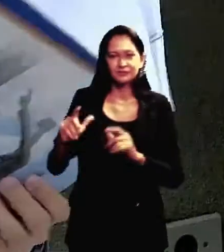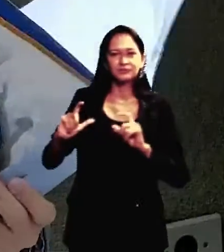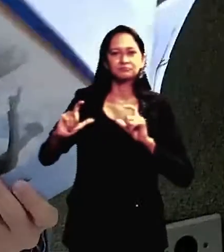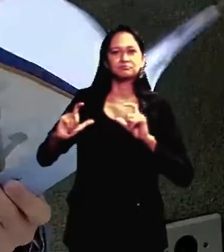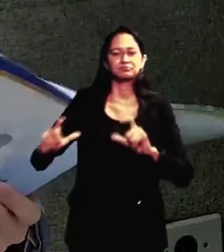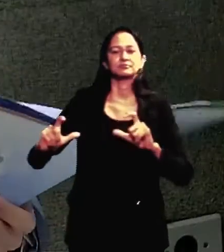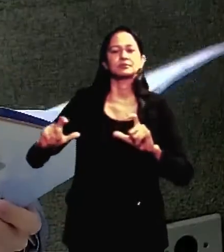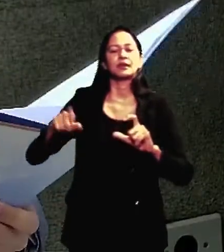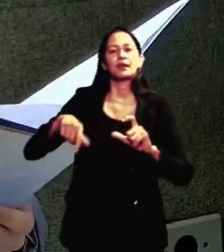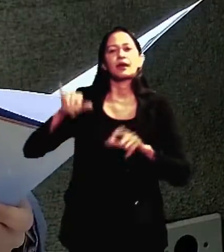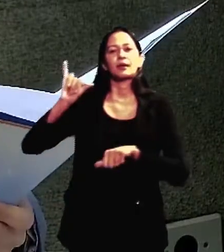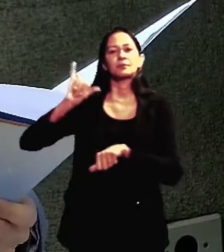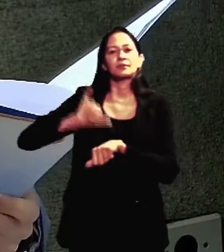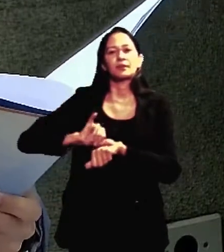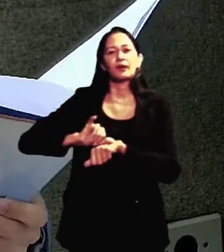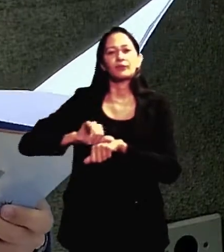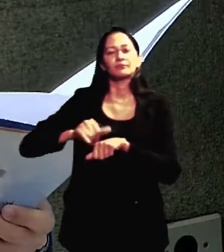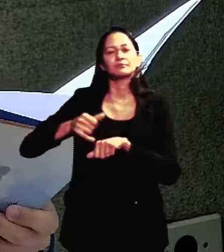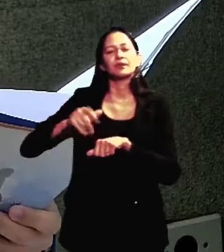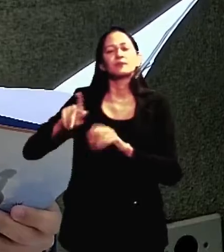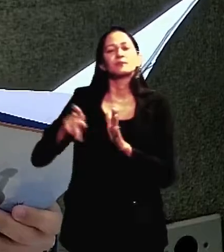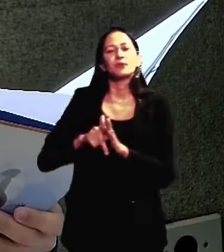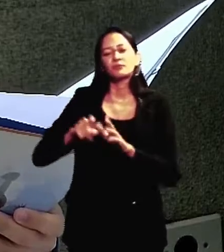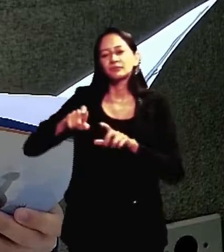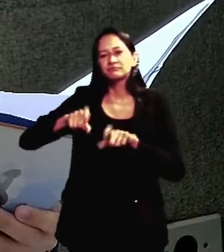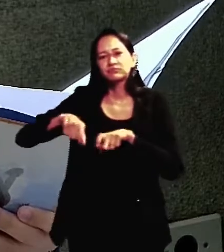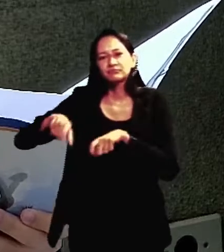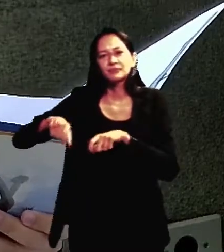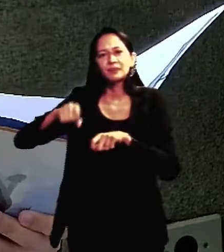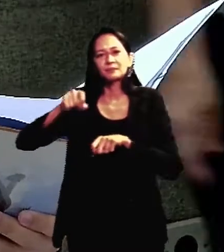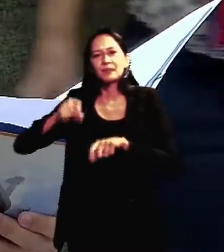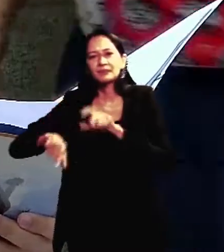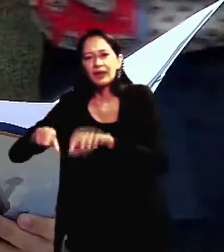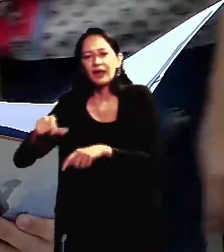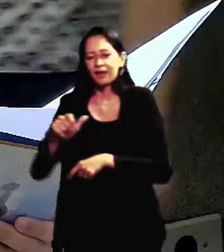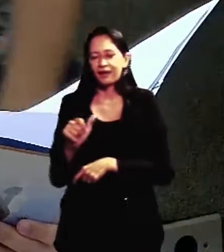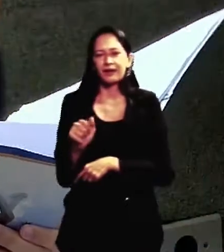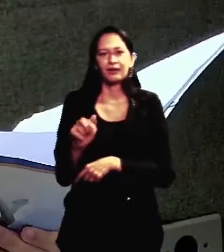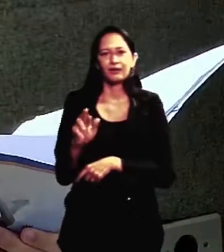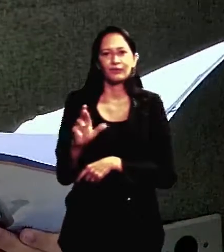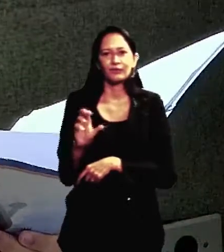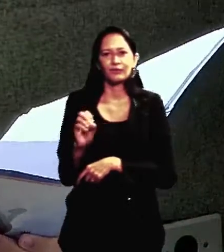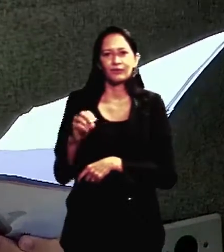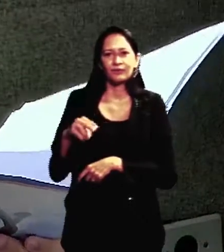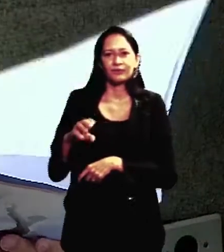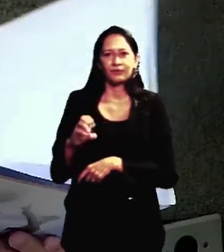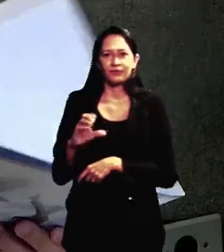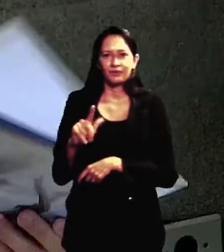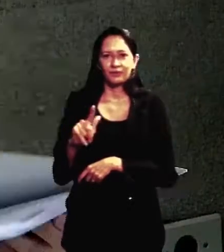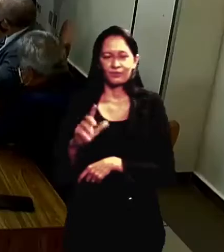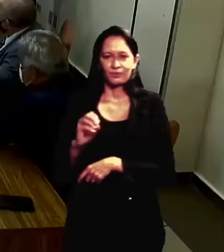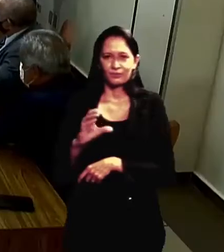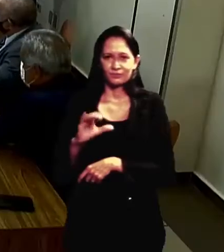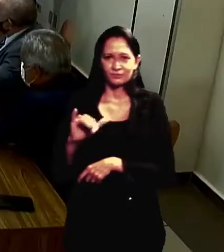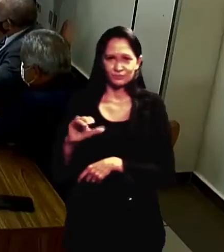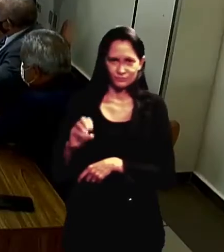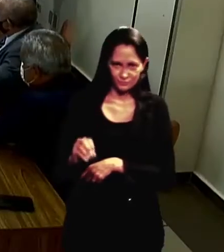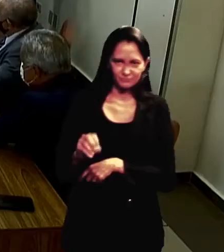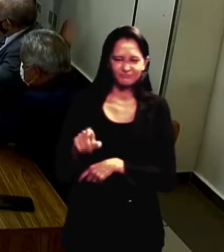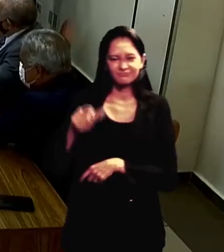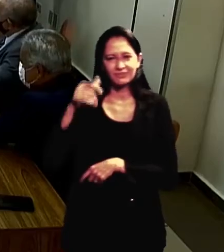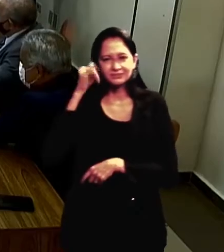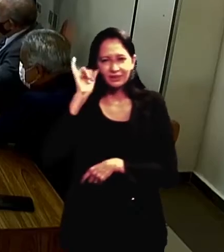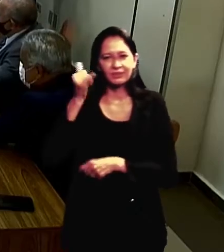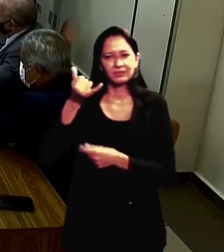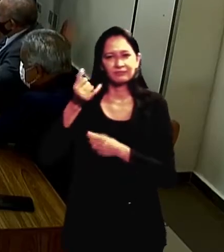outras providências. O relatório, vereador Capucena. Vereador Capucena. E o relator? Relator,